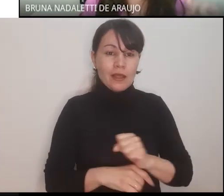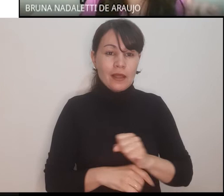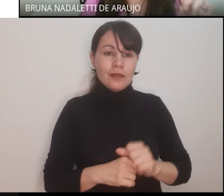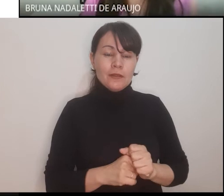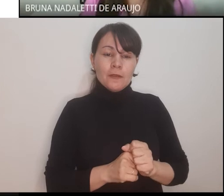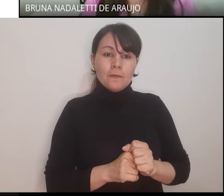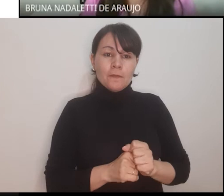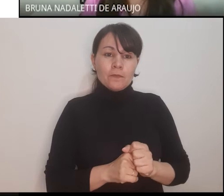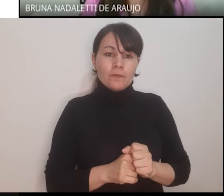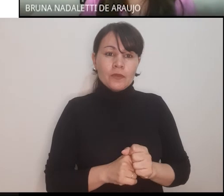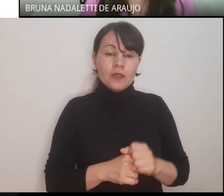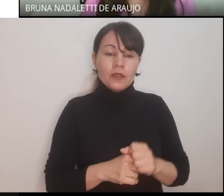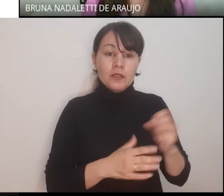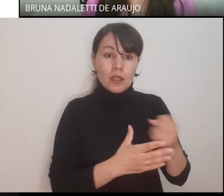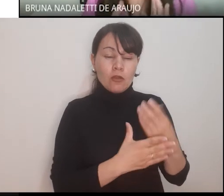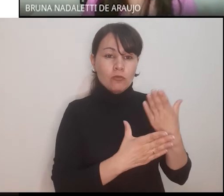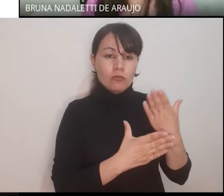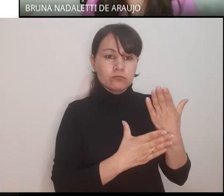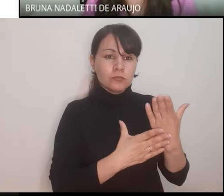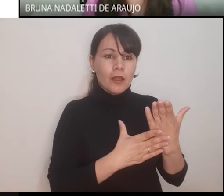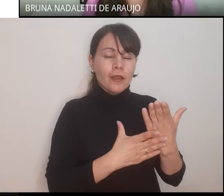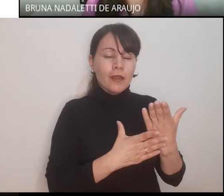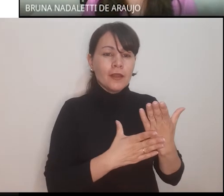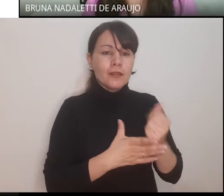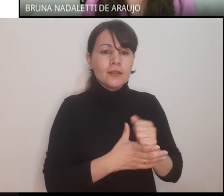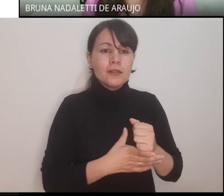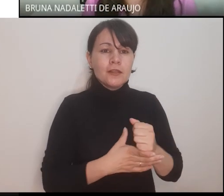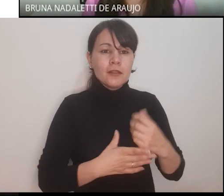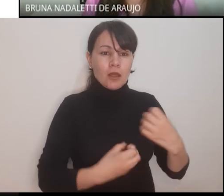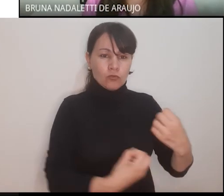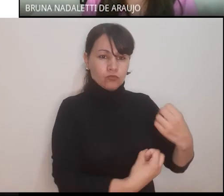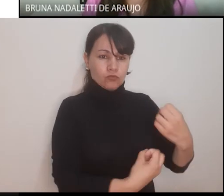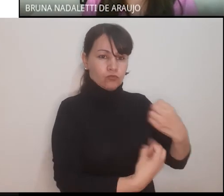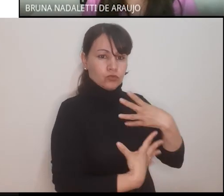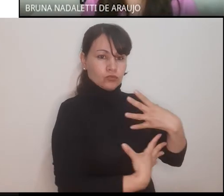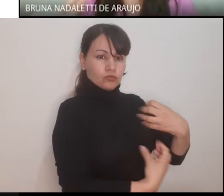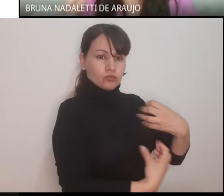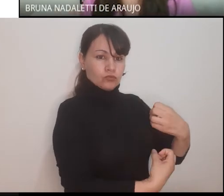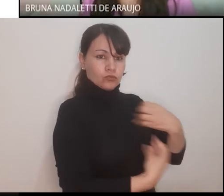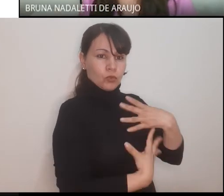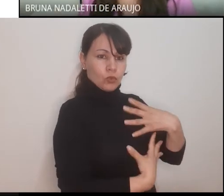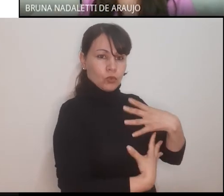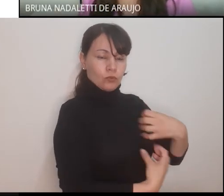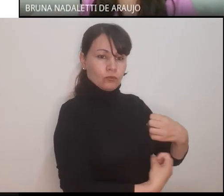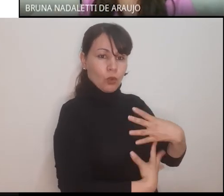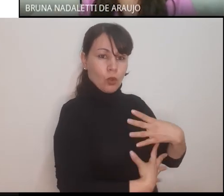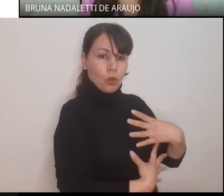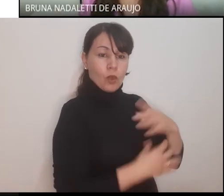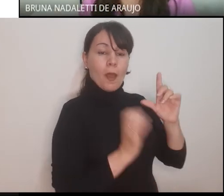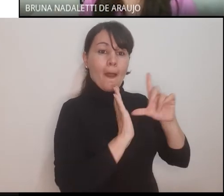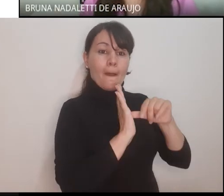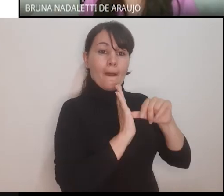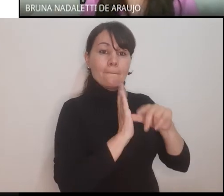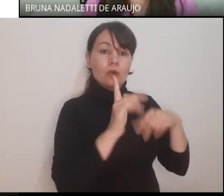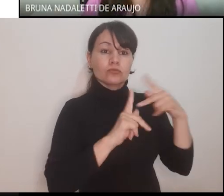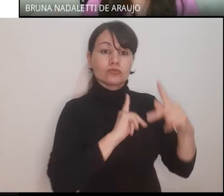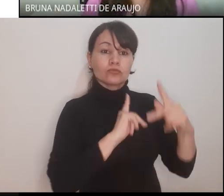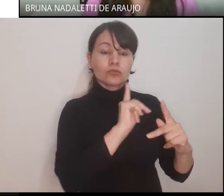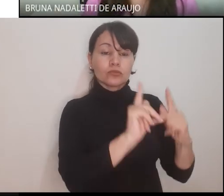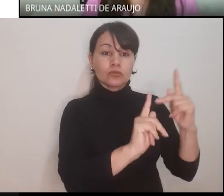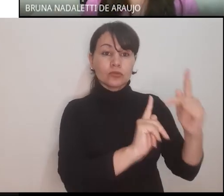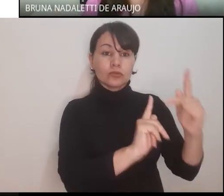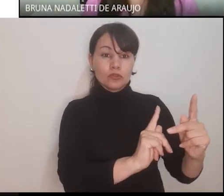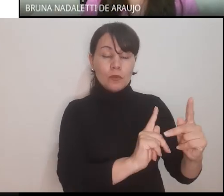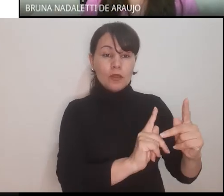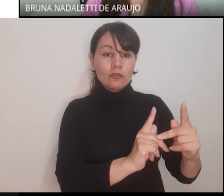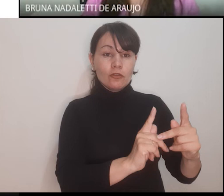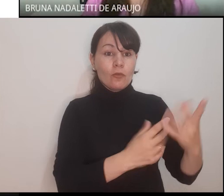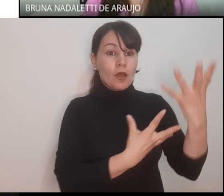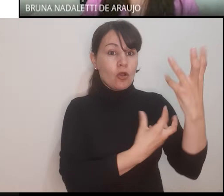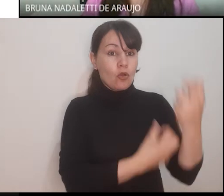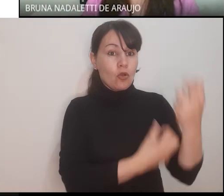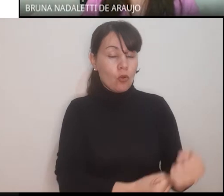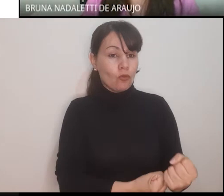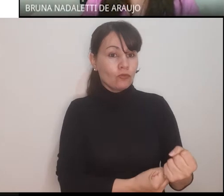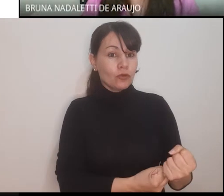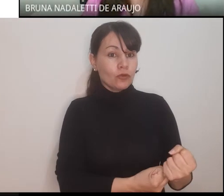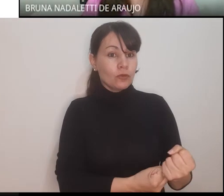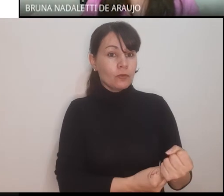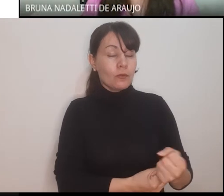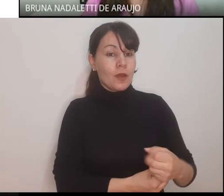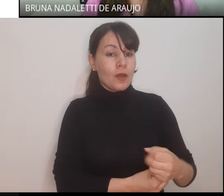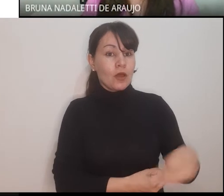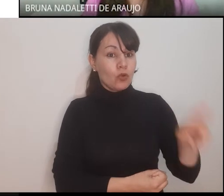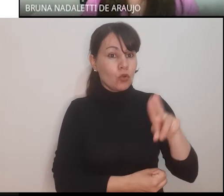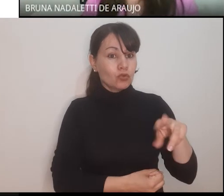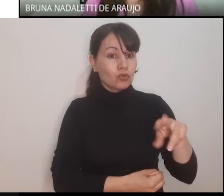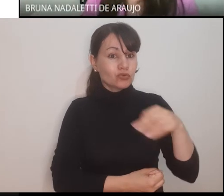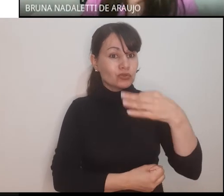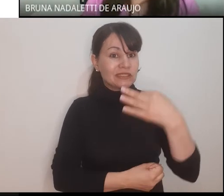indispensável, destaca-se, da radiografia torácica após o procedimento, para confirmar a posição do catéter